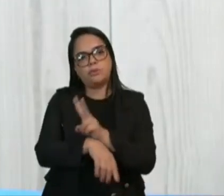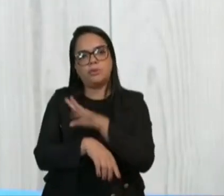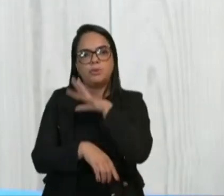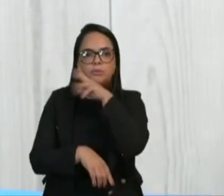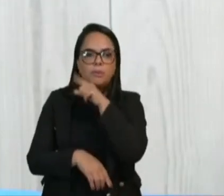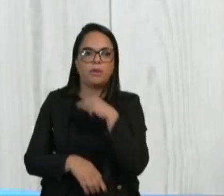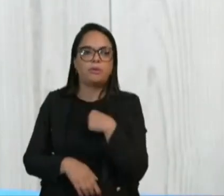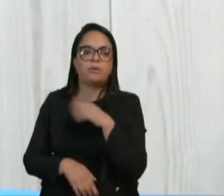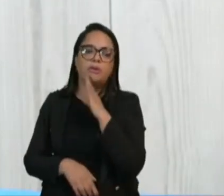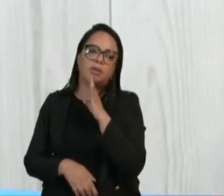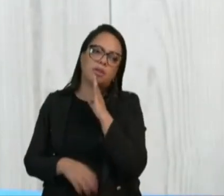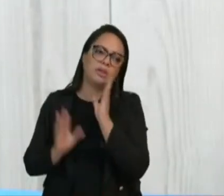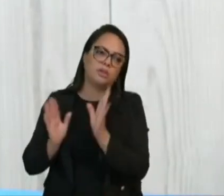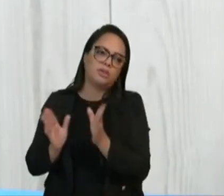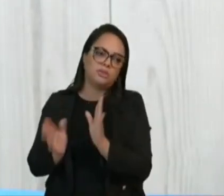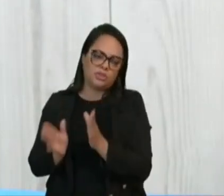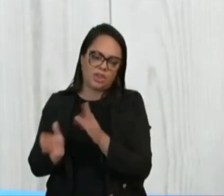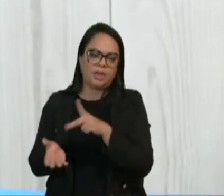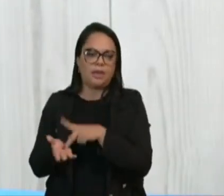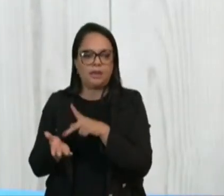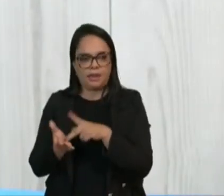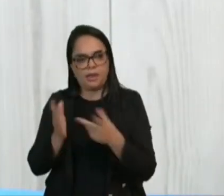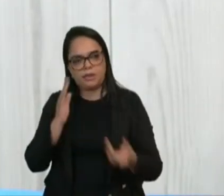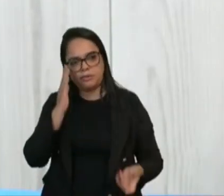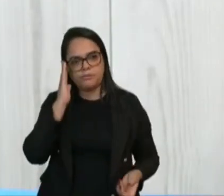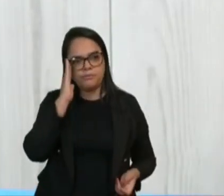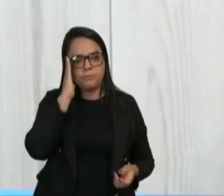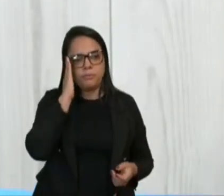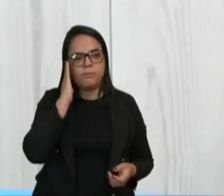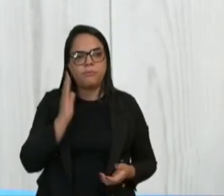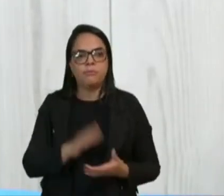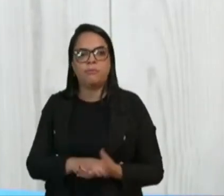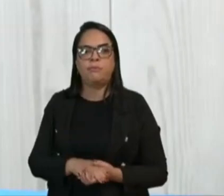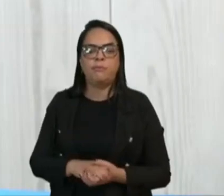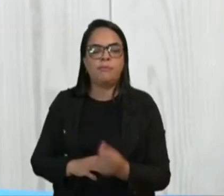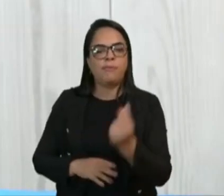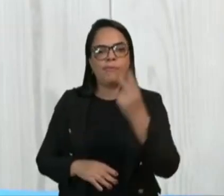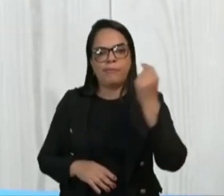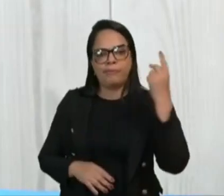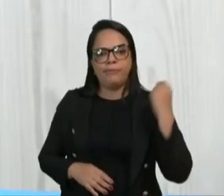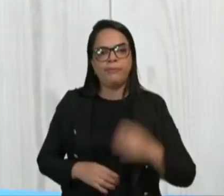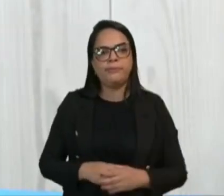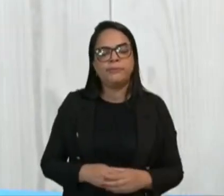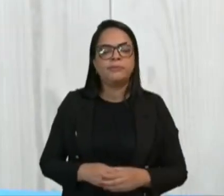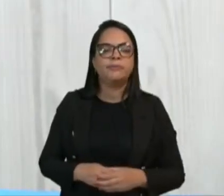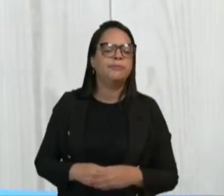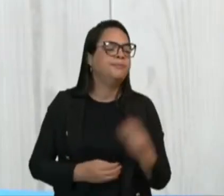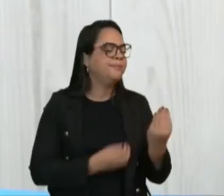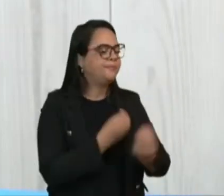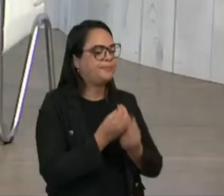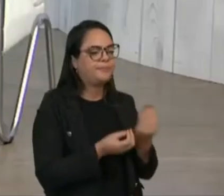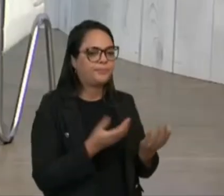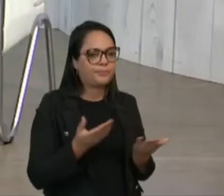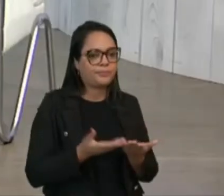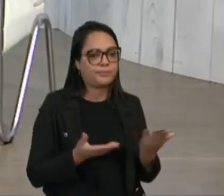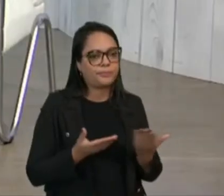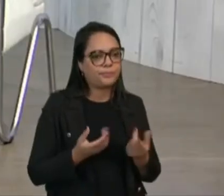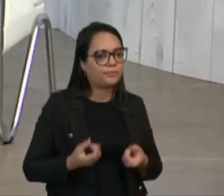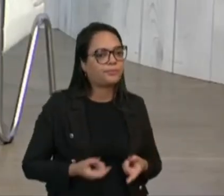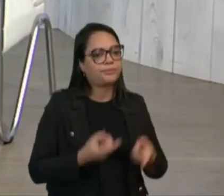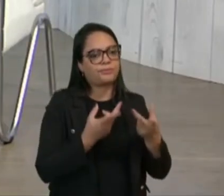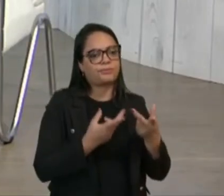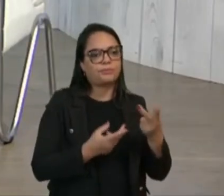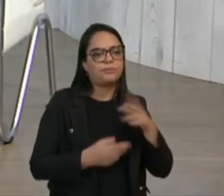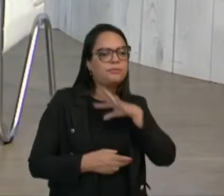essa realidade de perto, né? Há vários anos. Exatamente. E como está a realidade de venda de animais